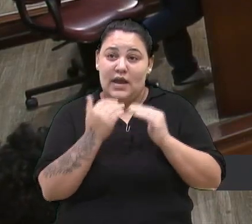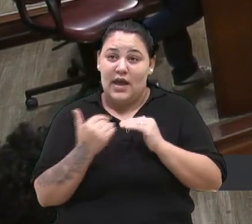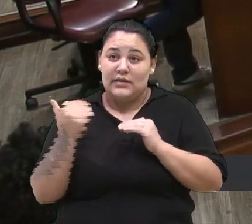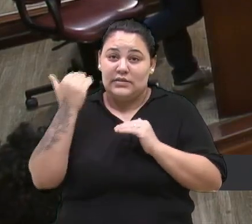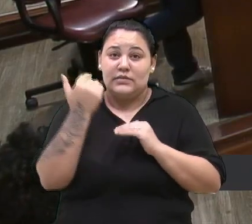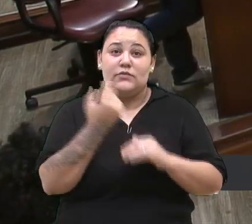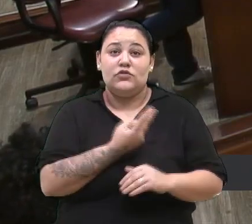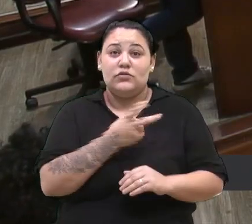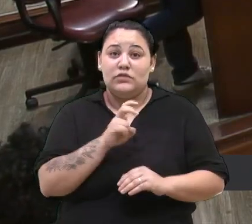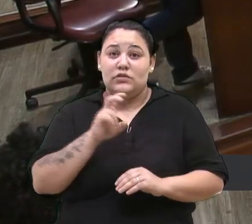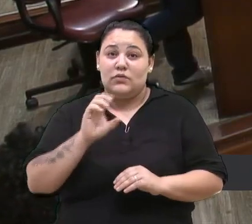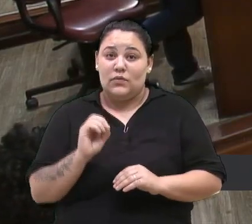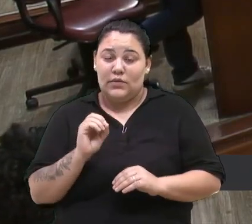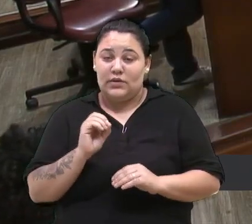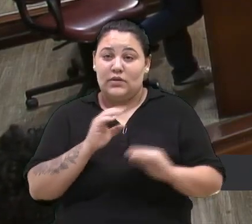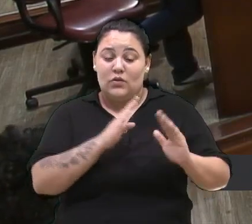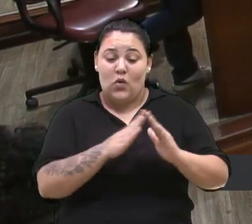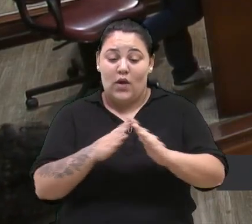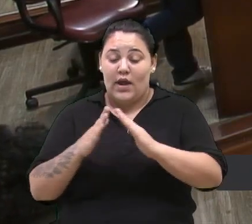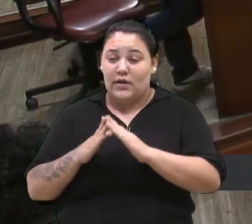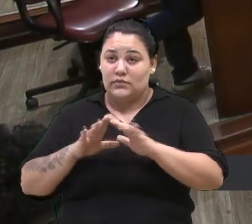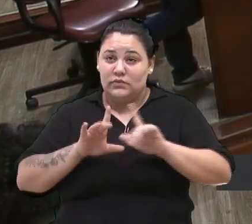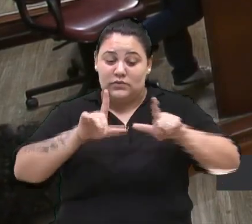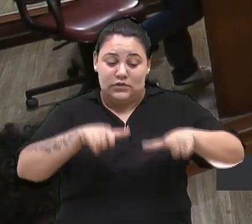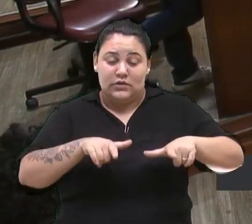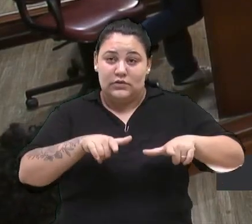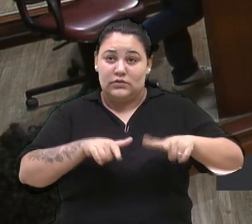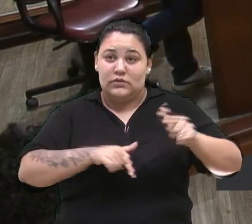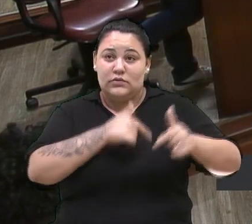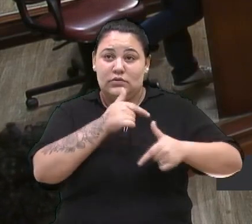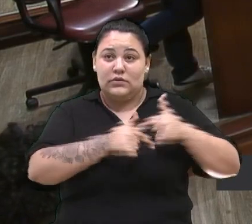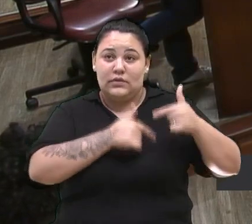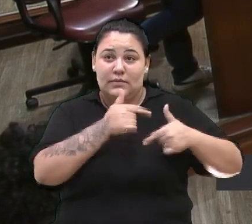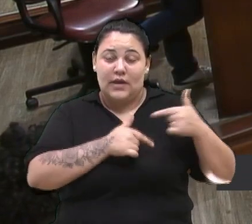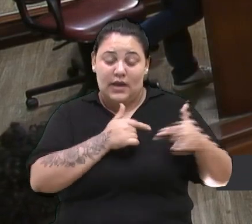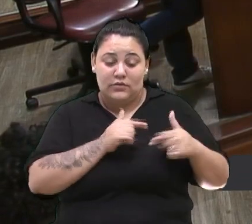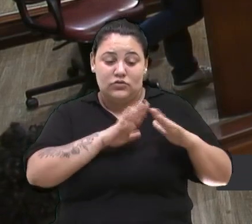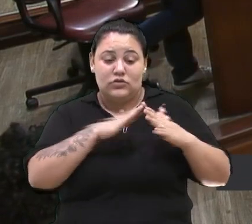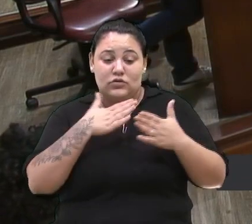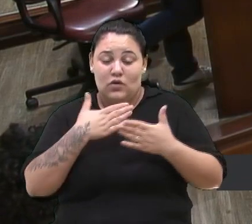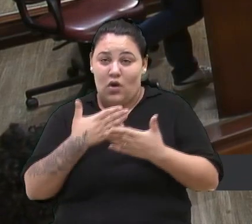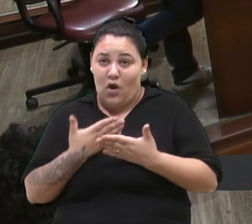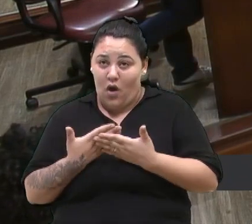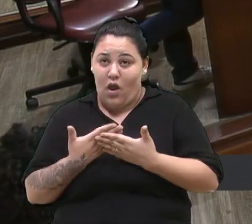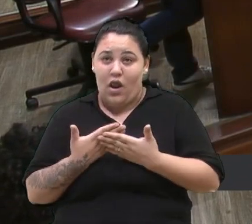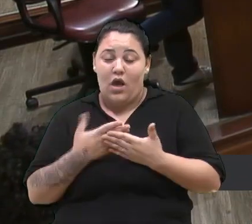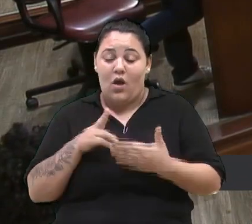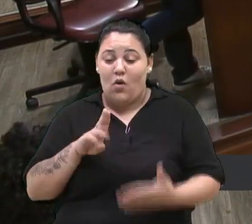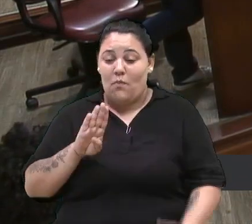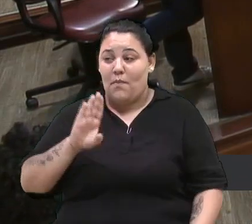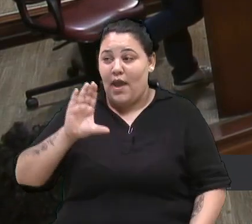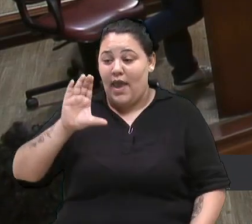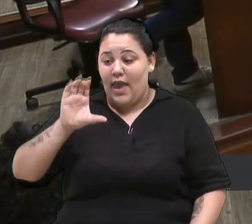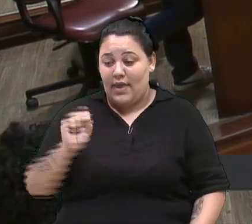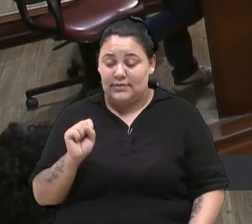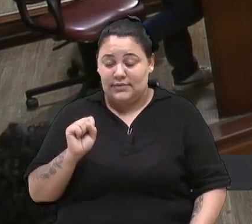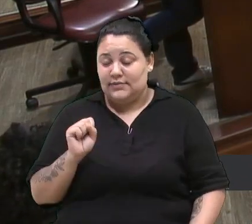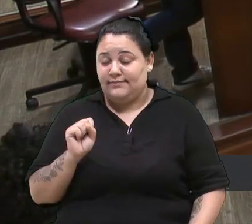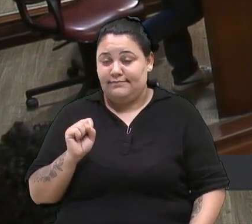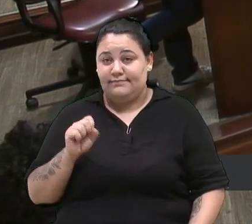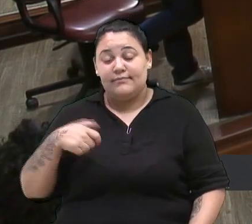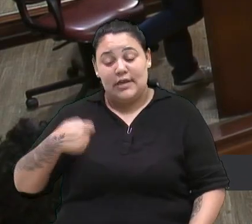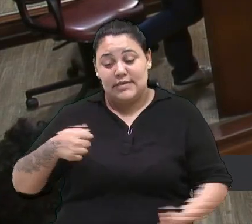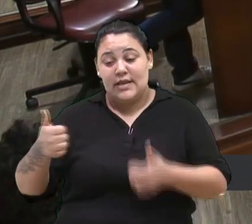onde os serviços de escola, UBS, não esteja ao seu entorno, faz com